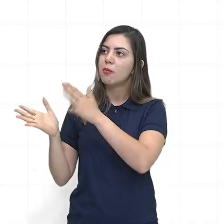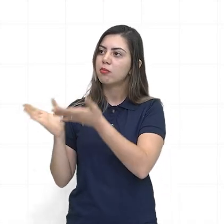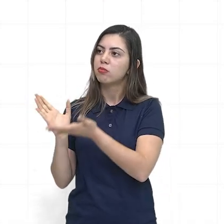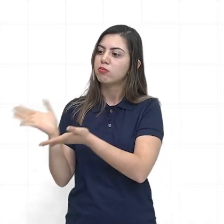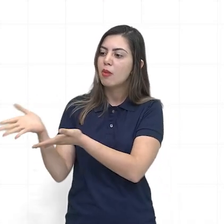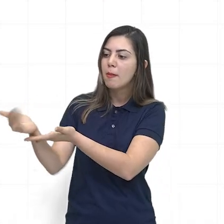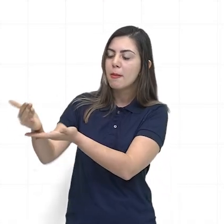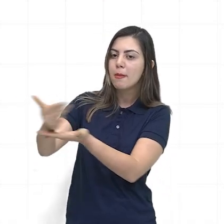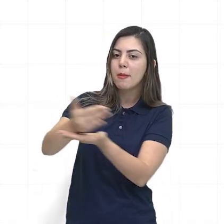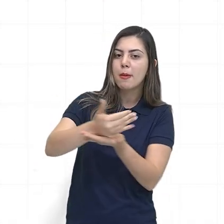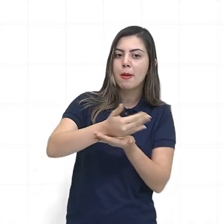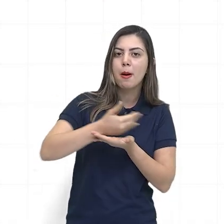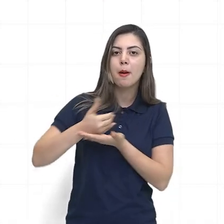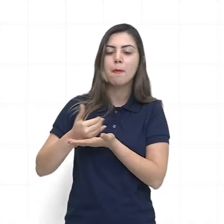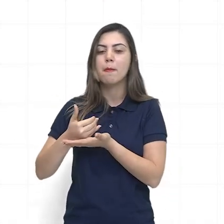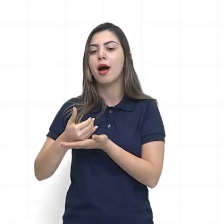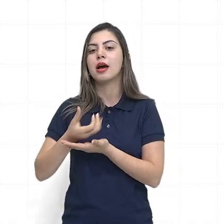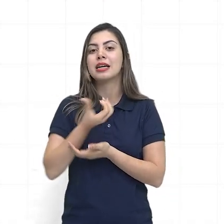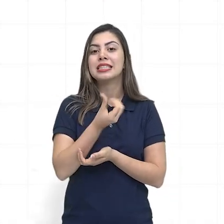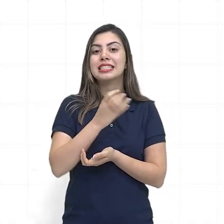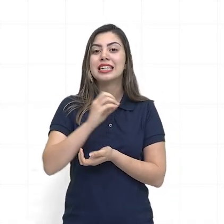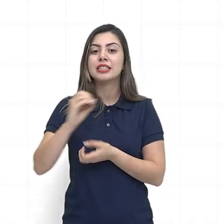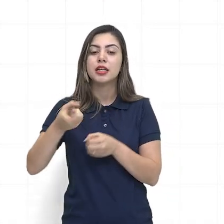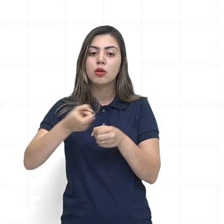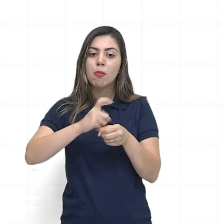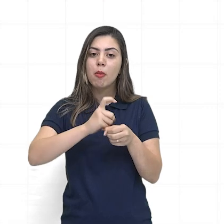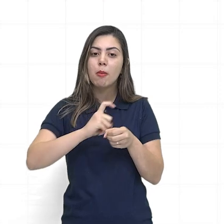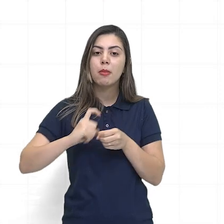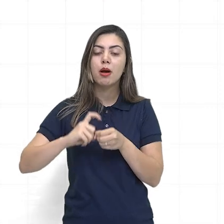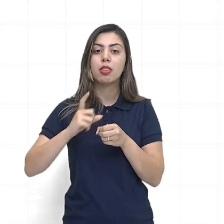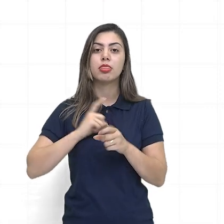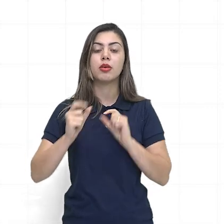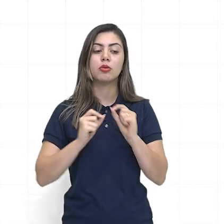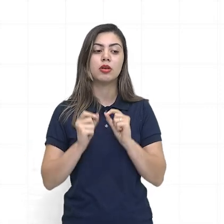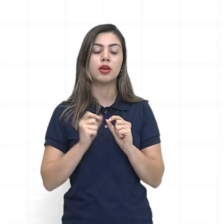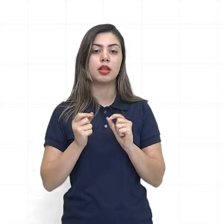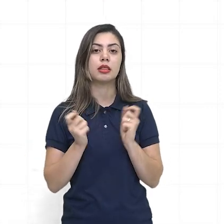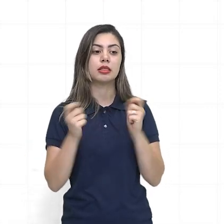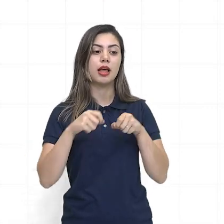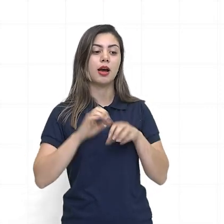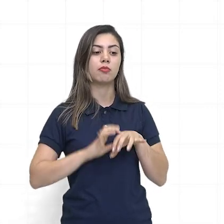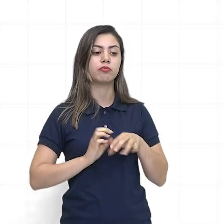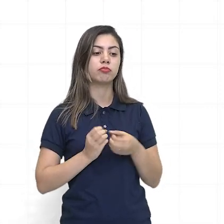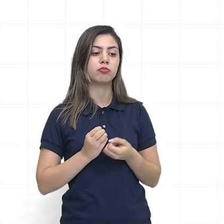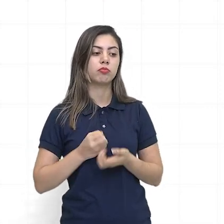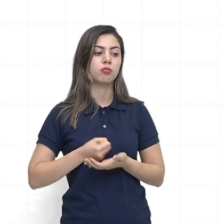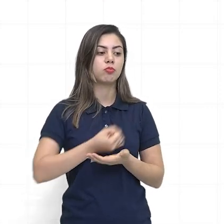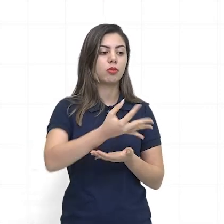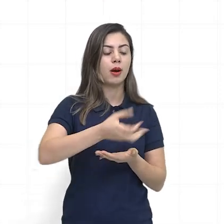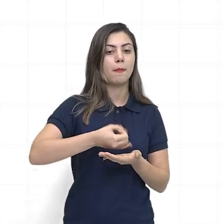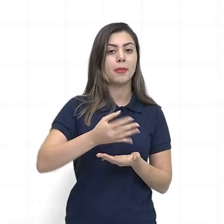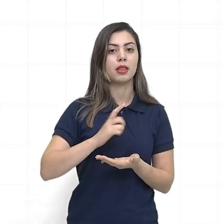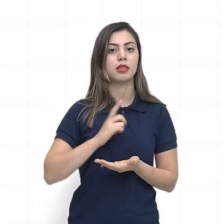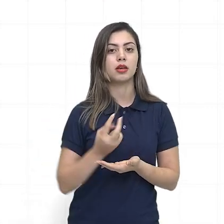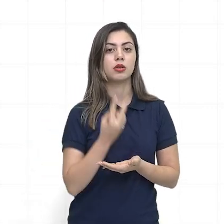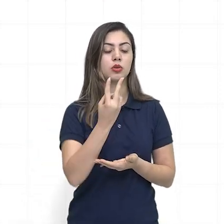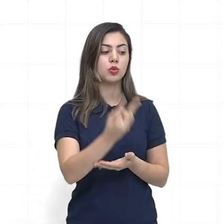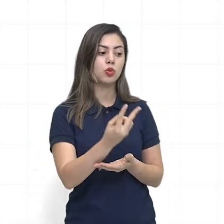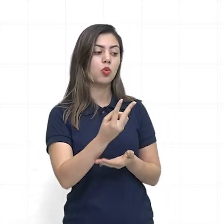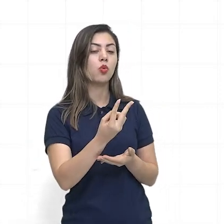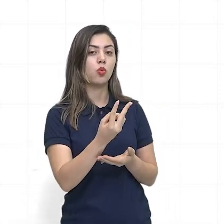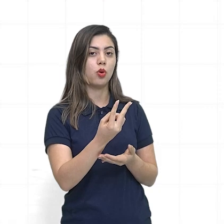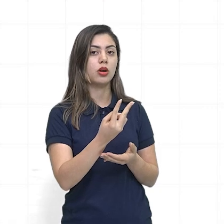vai reparti-lo para 2 comunidades. Comunidade A e